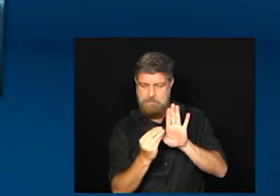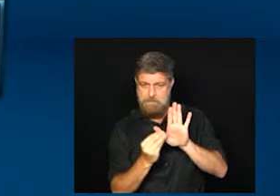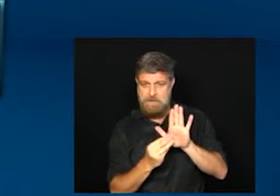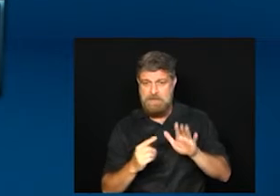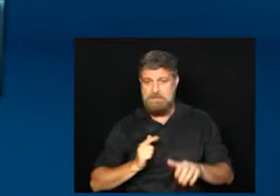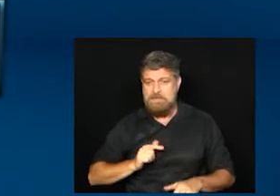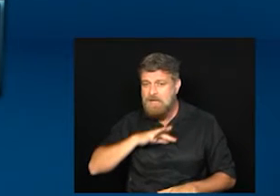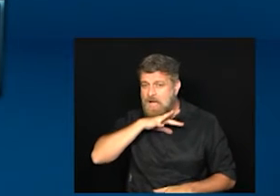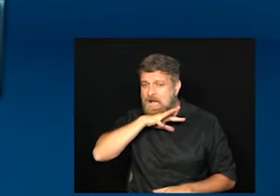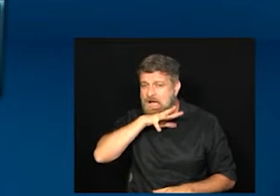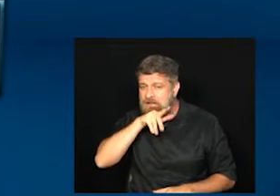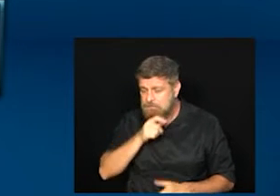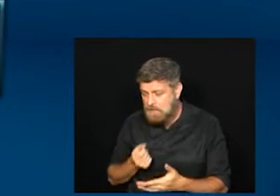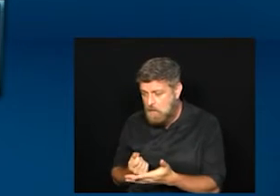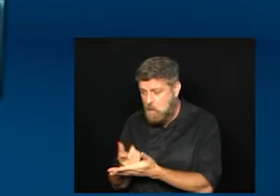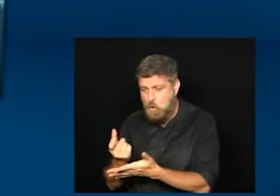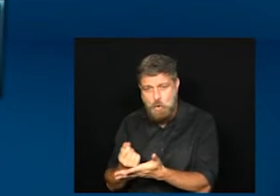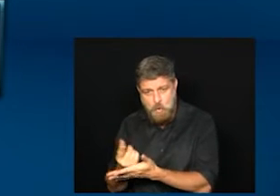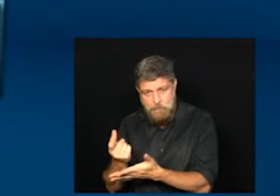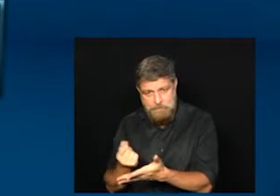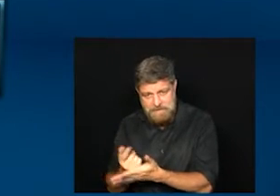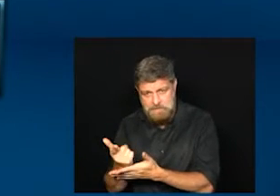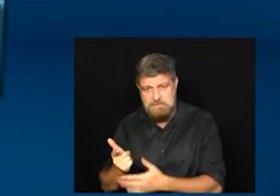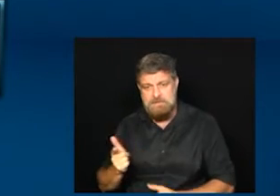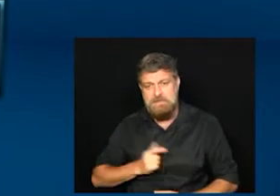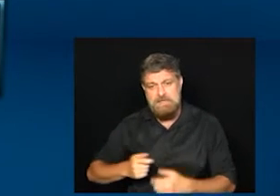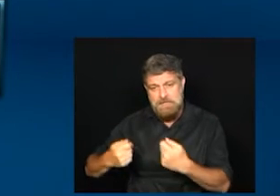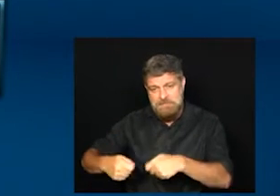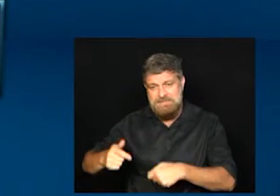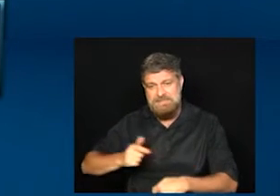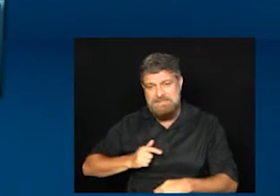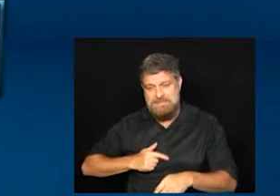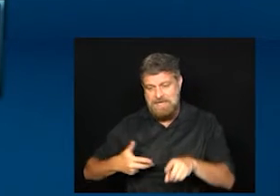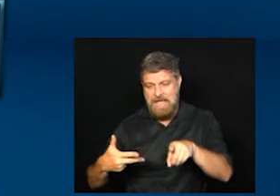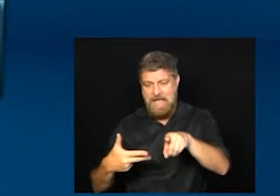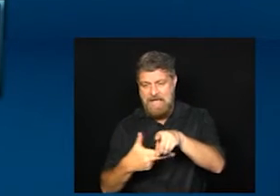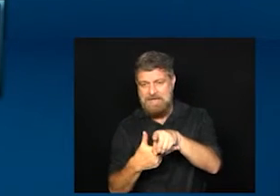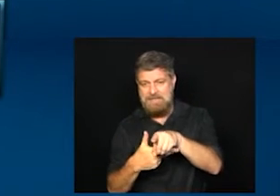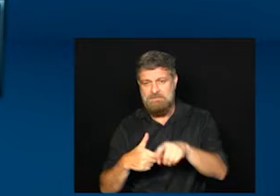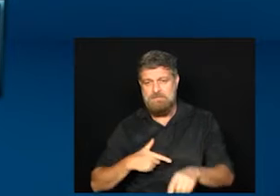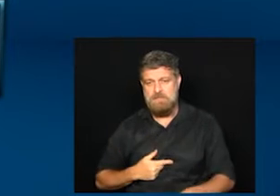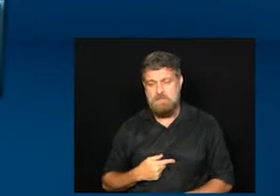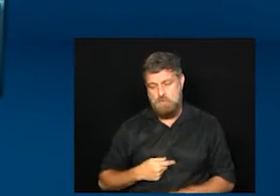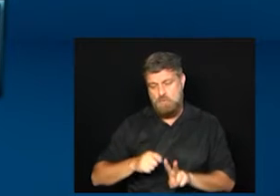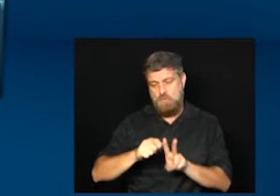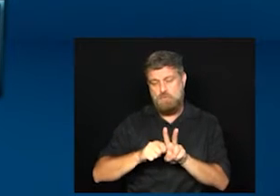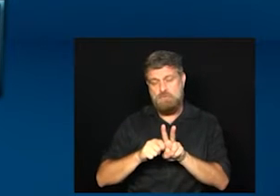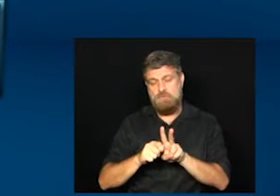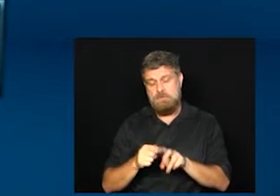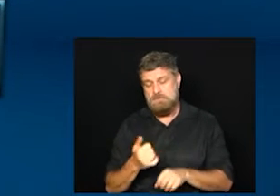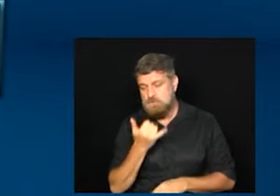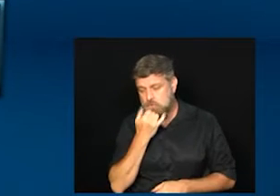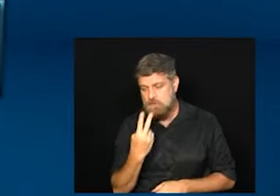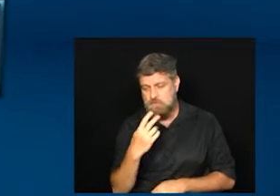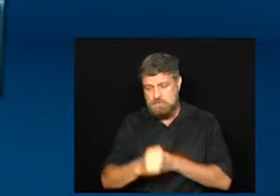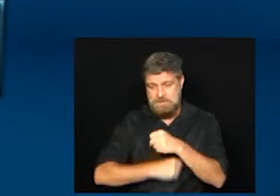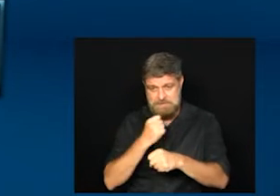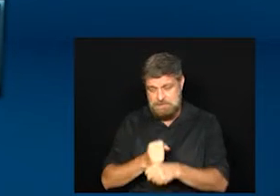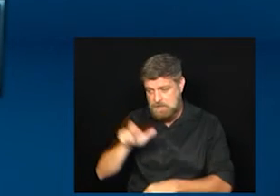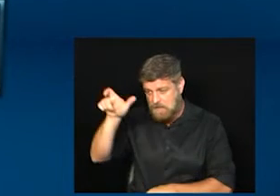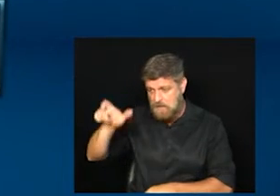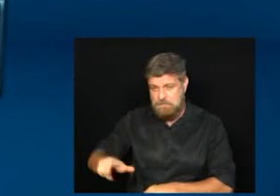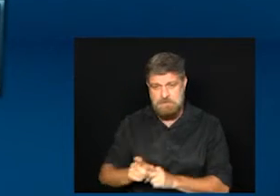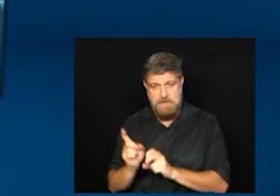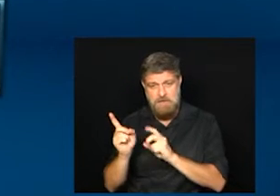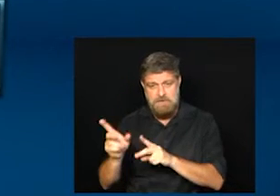que os animais comprados de criadores devem ser castrados com no máximo 2 anos, cabendo ao vendedor